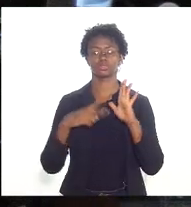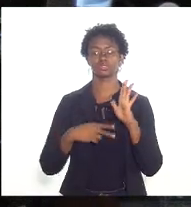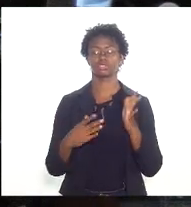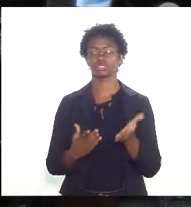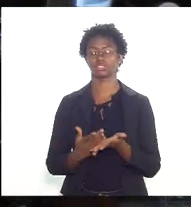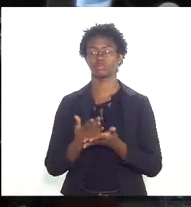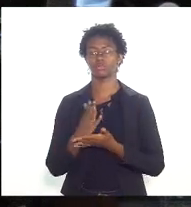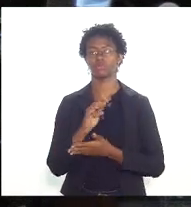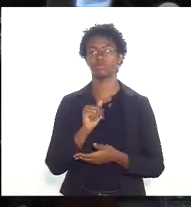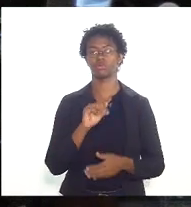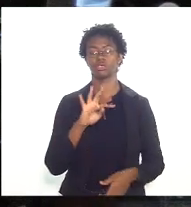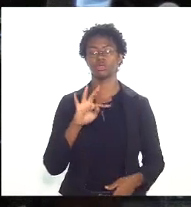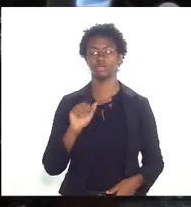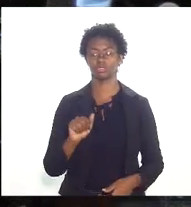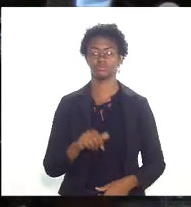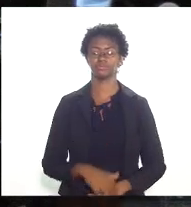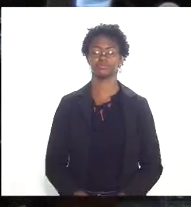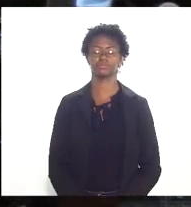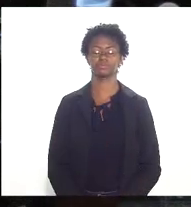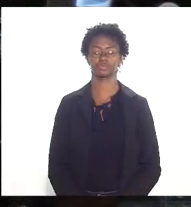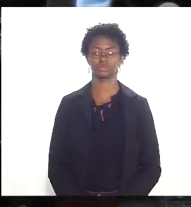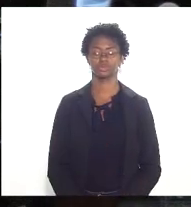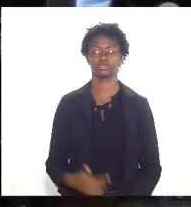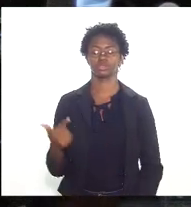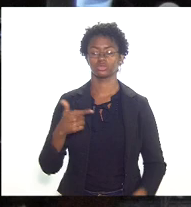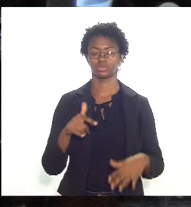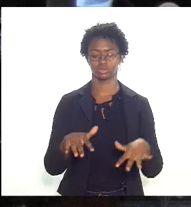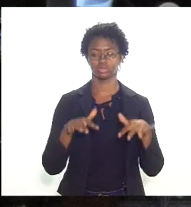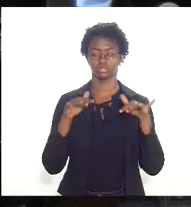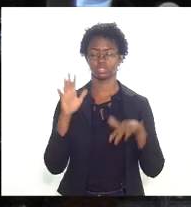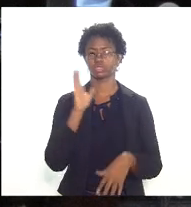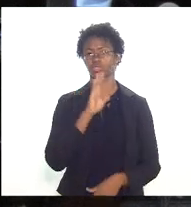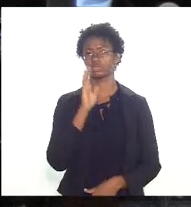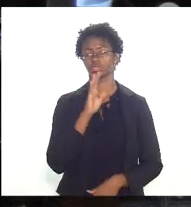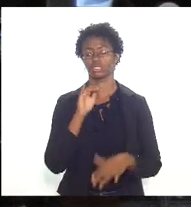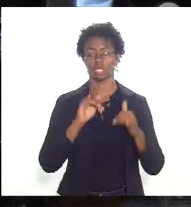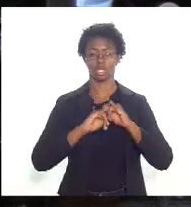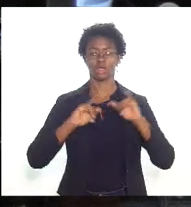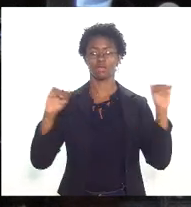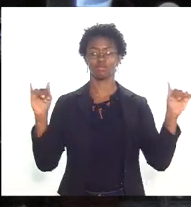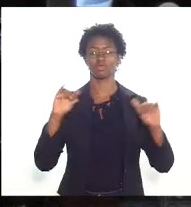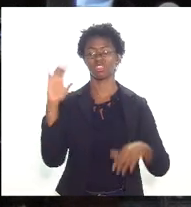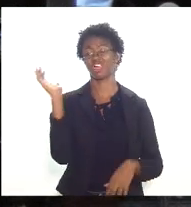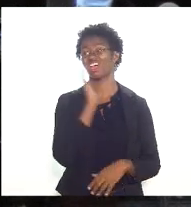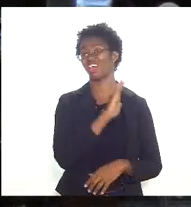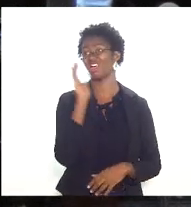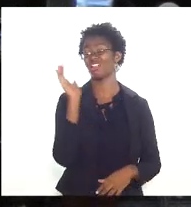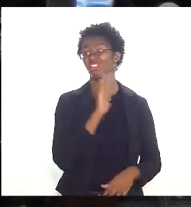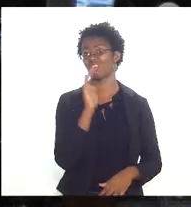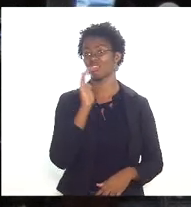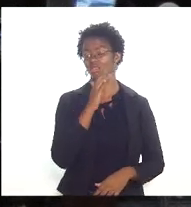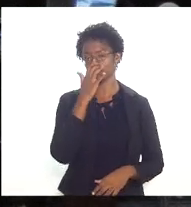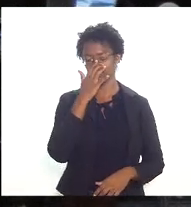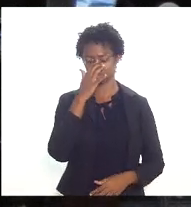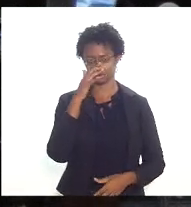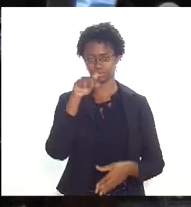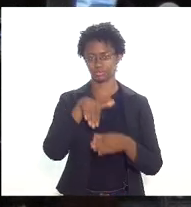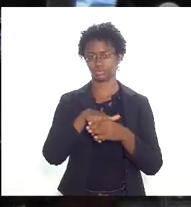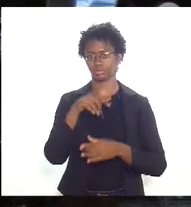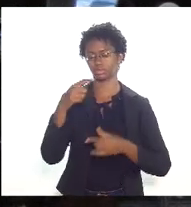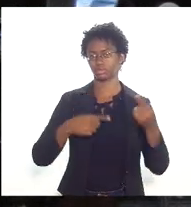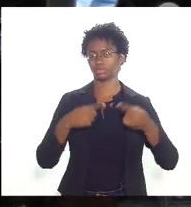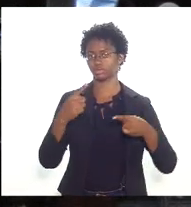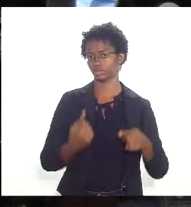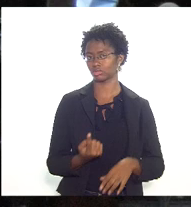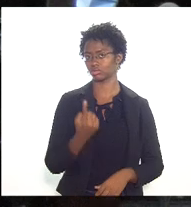ata passa-se a ordem da segunda sessão extraordinária anuncio é regime de urgência em votação em discussão